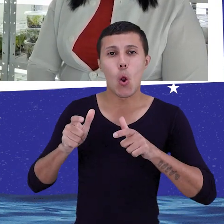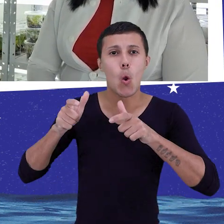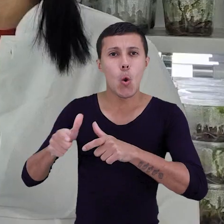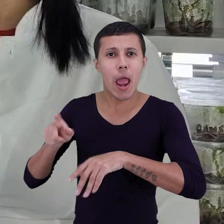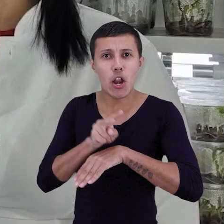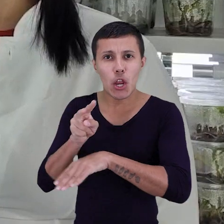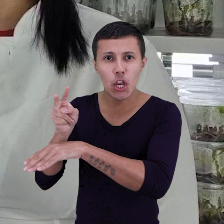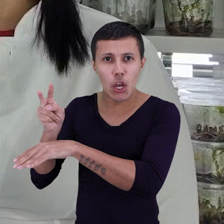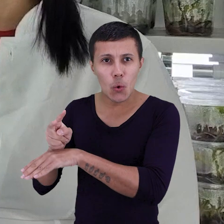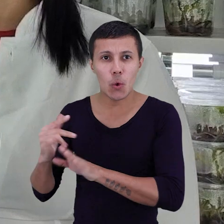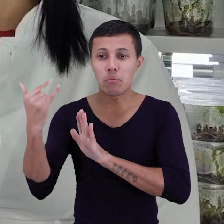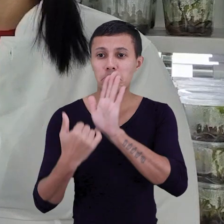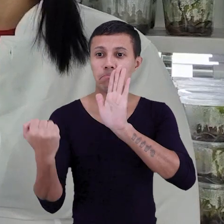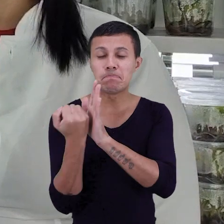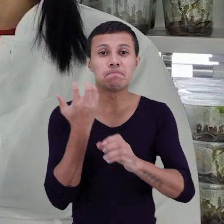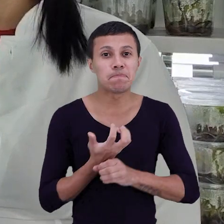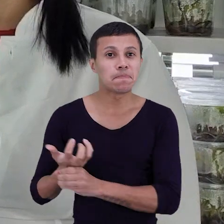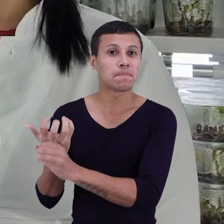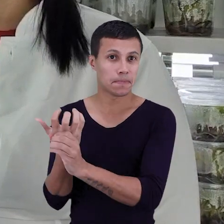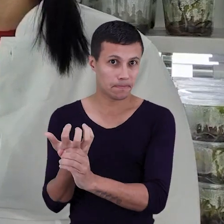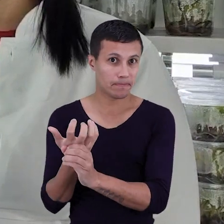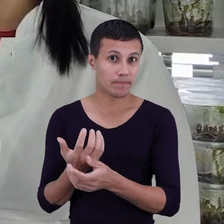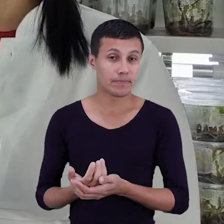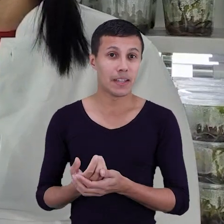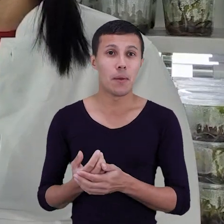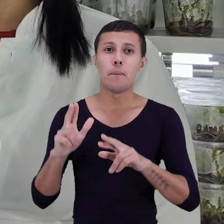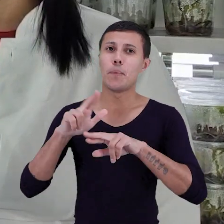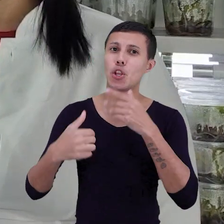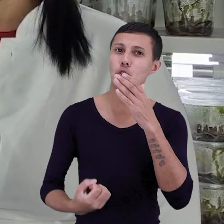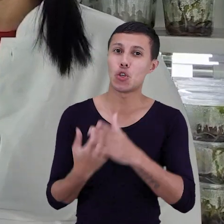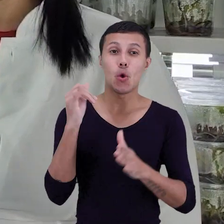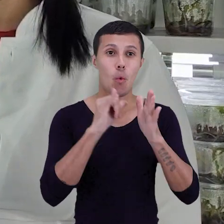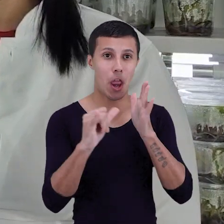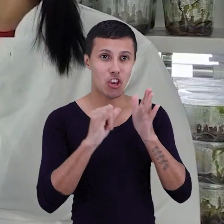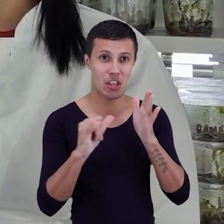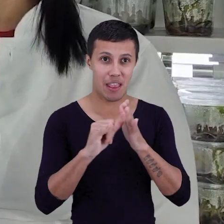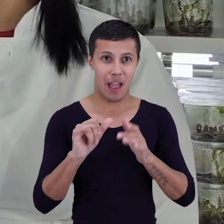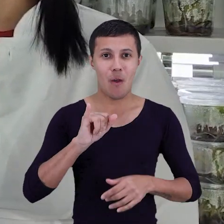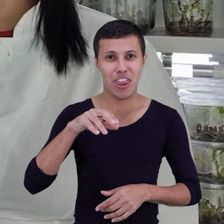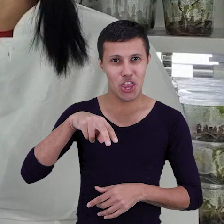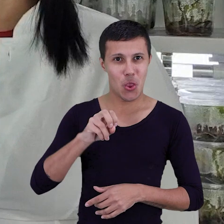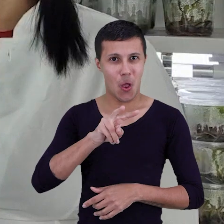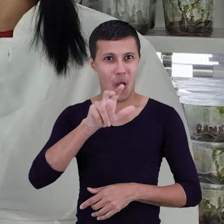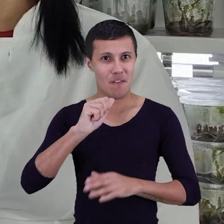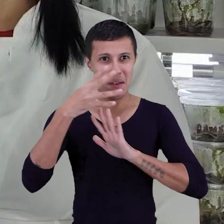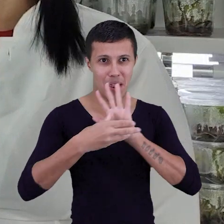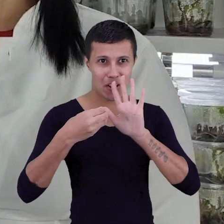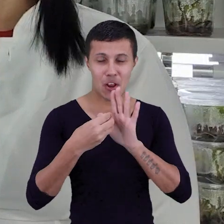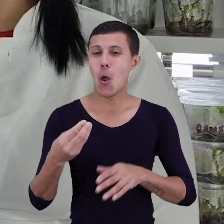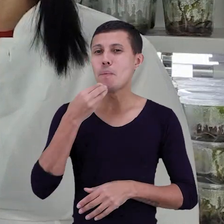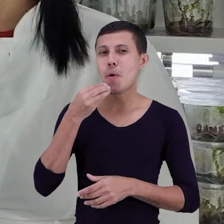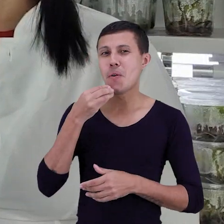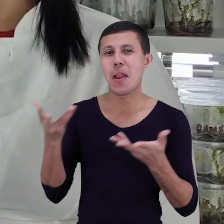certificar. E com isso surgiu o edital do Inova Amazônia, que foi uma grande oportunidade para